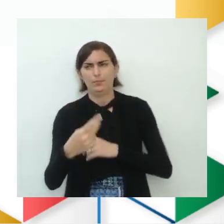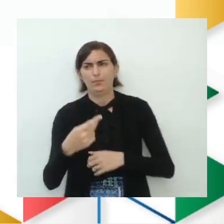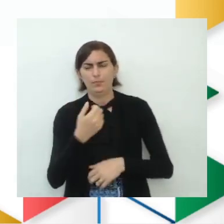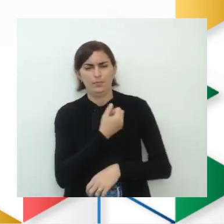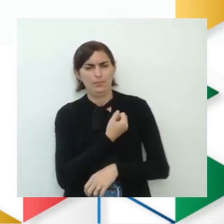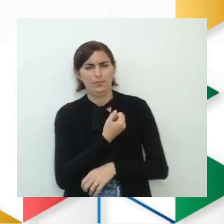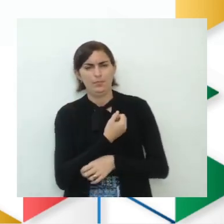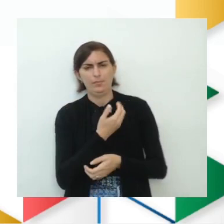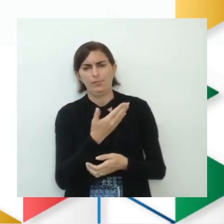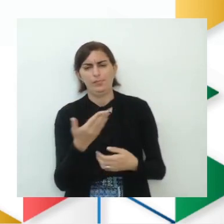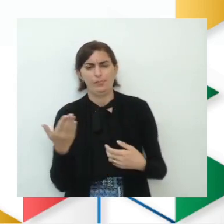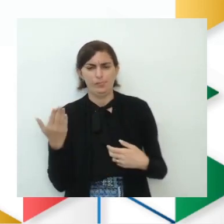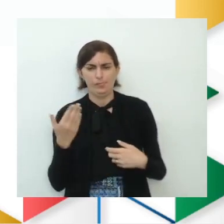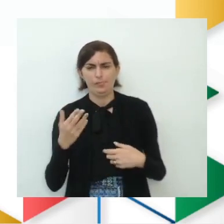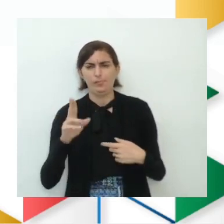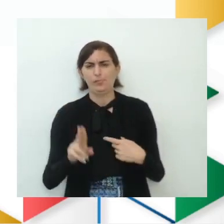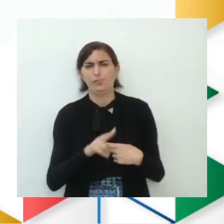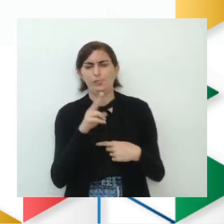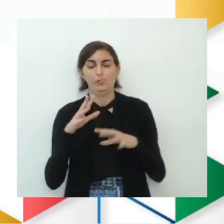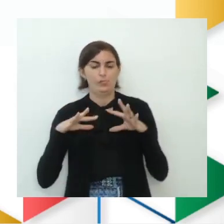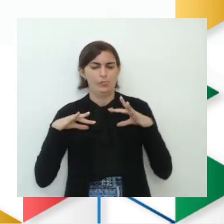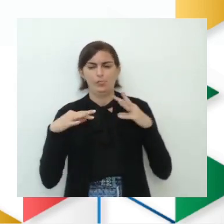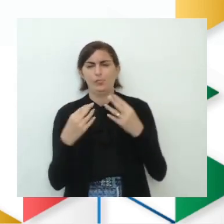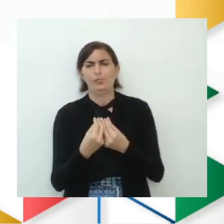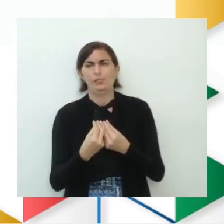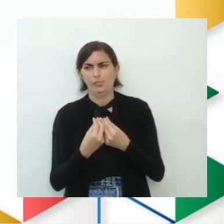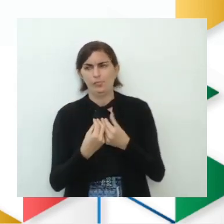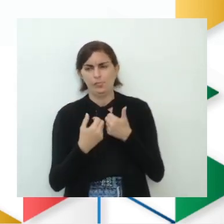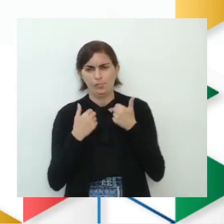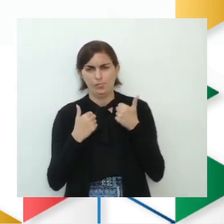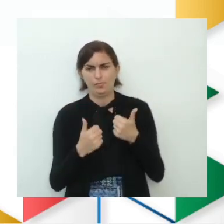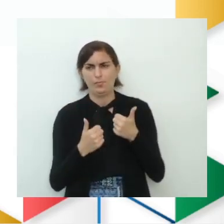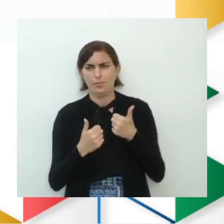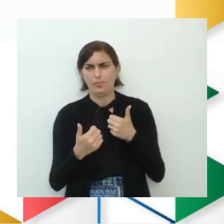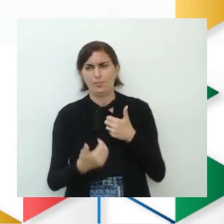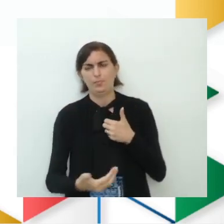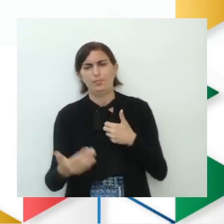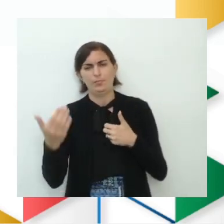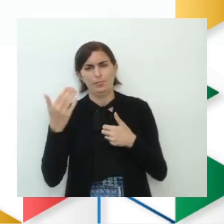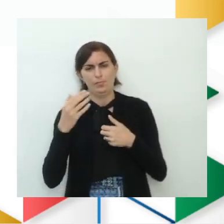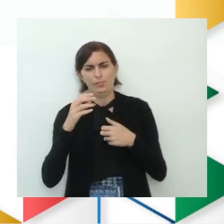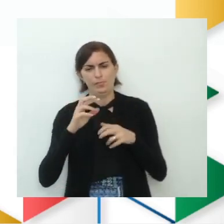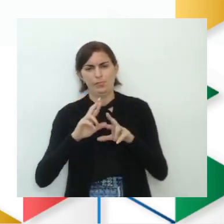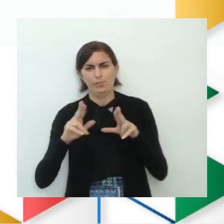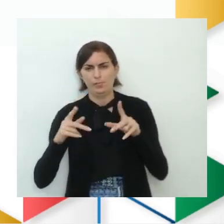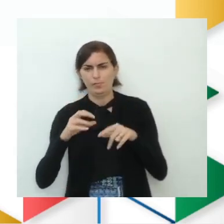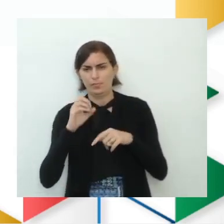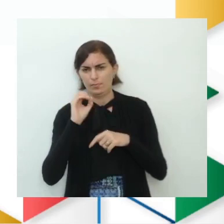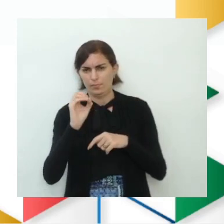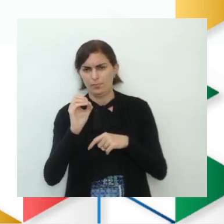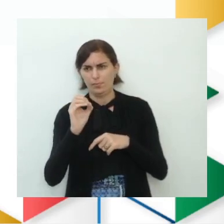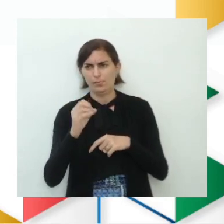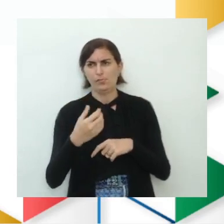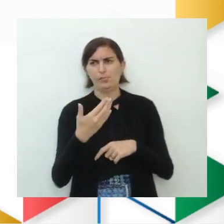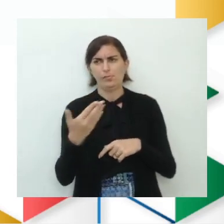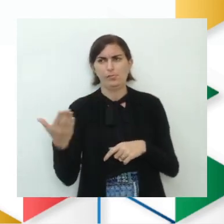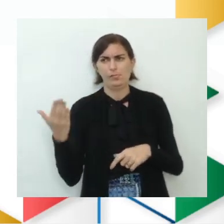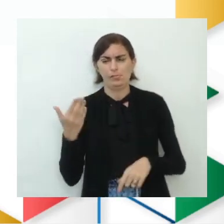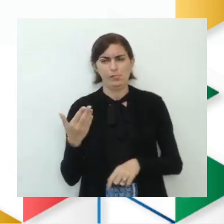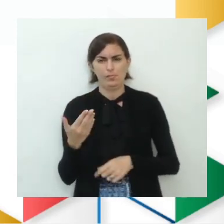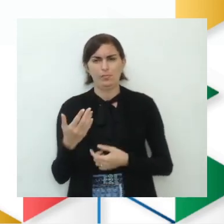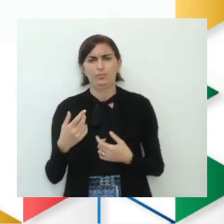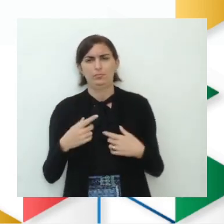numerador, para o denominador eu uso como todo, tá bom? Desde que B seja diferente de 0. Eu posso trocar esses dois